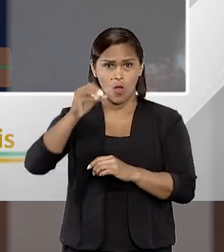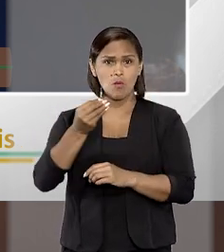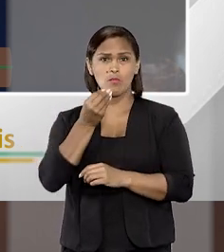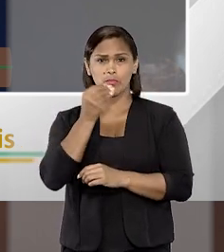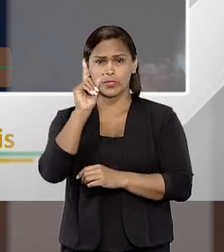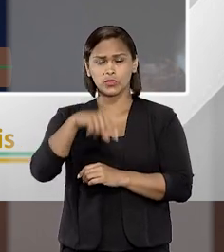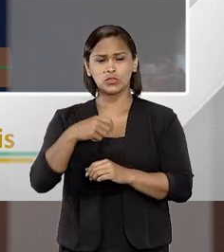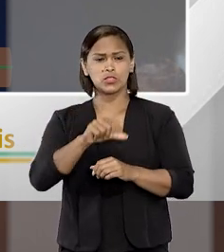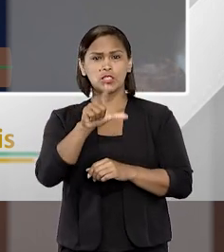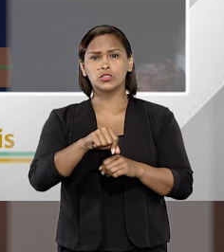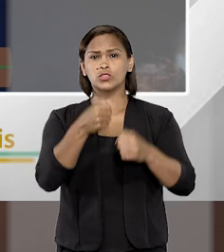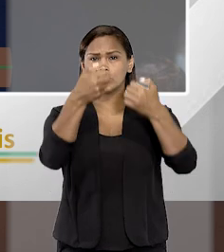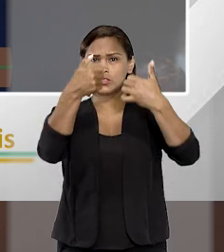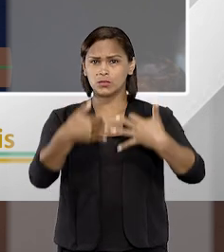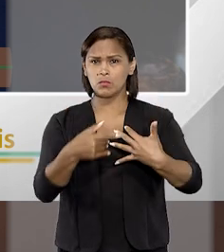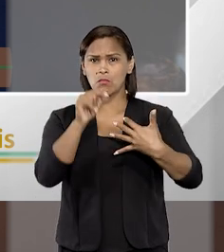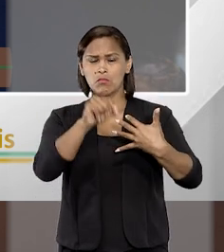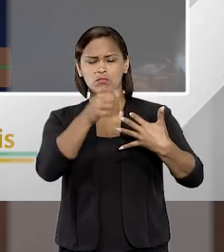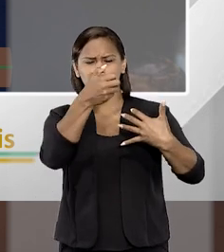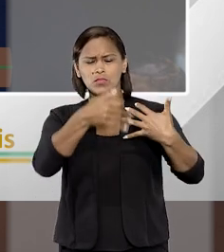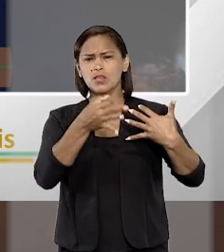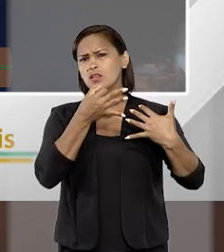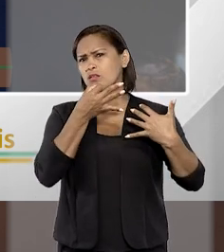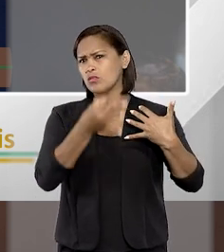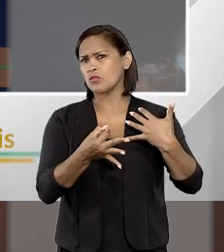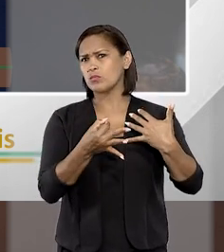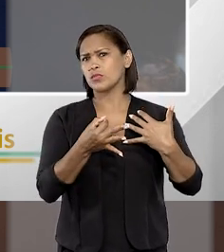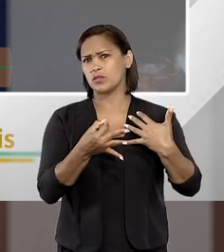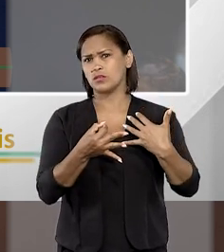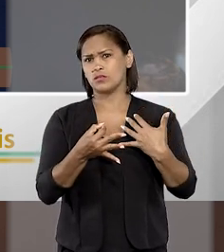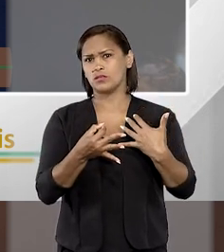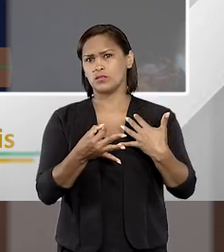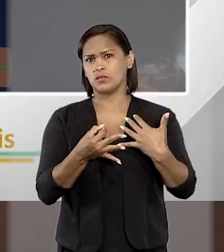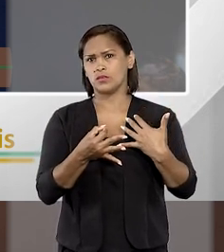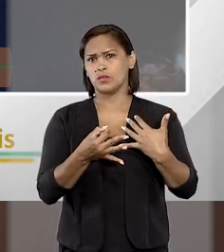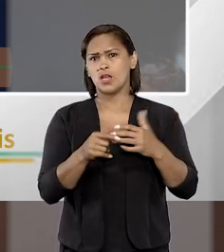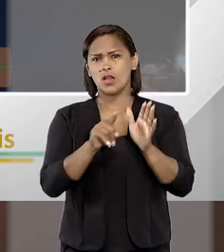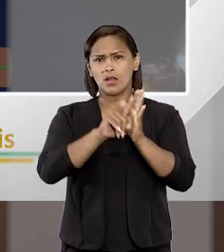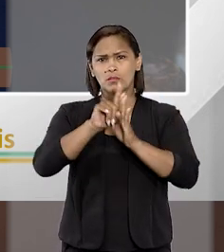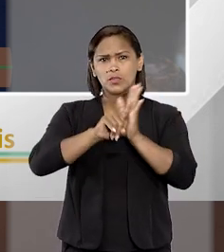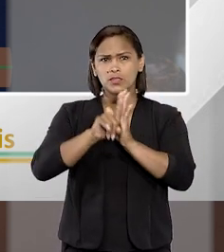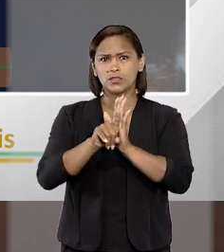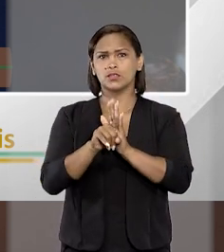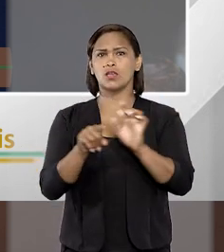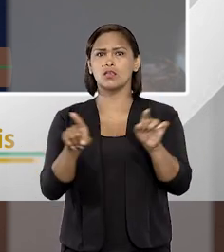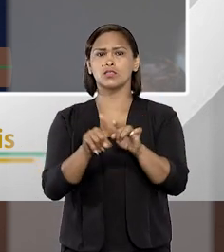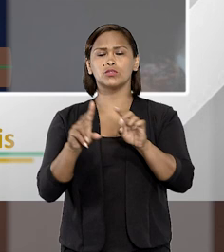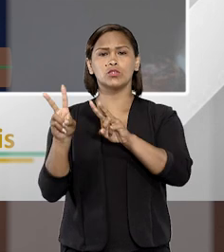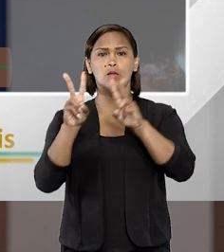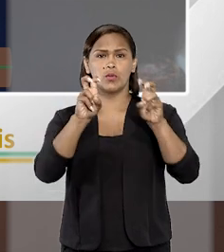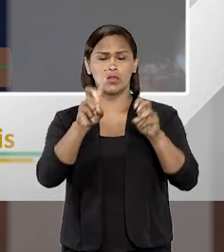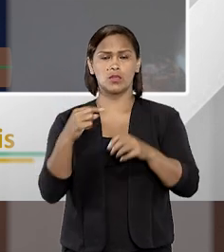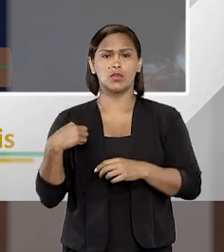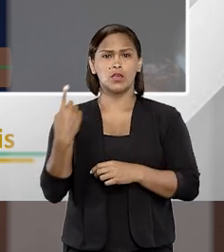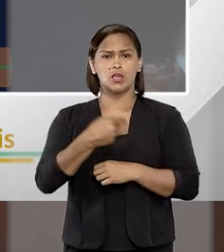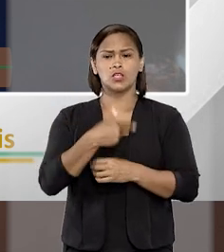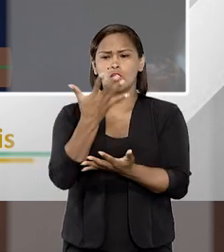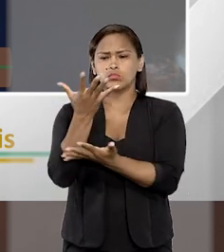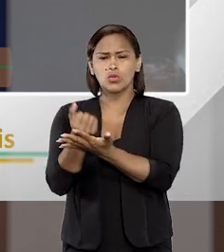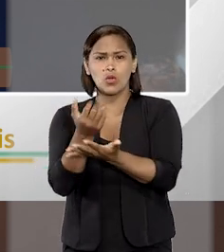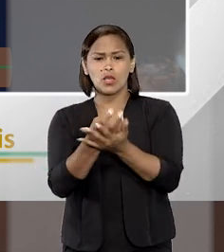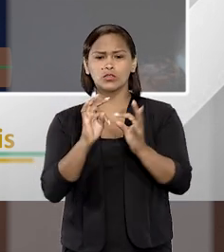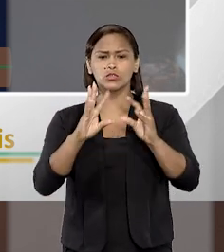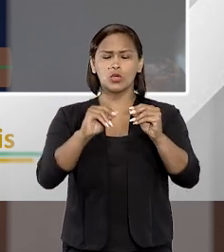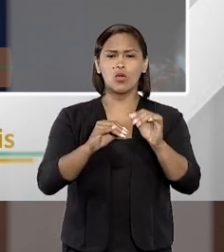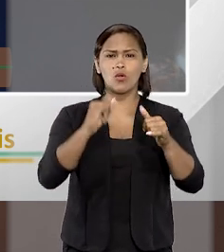de expor a sua pesquisas o final sobre o assunto e nós estamos coletando